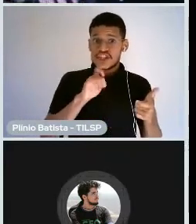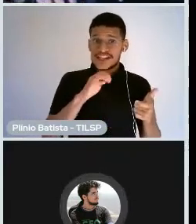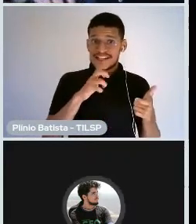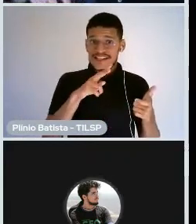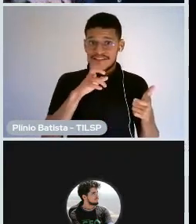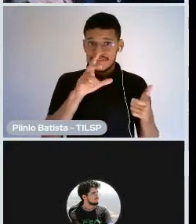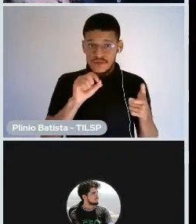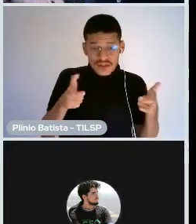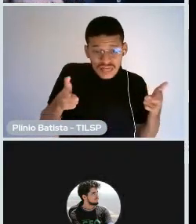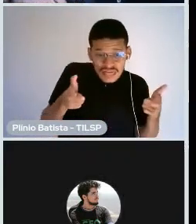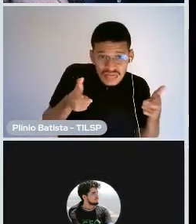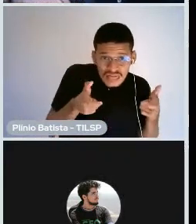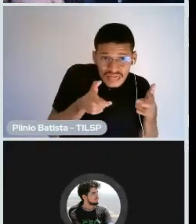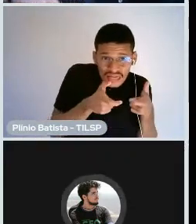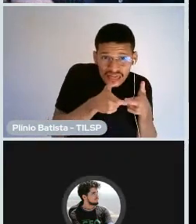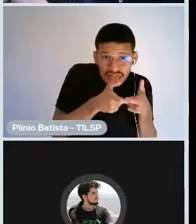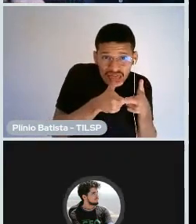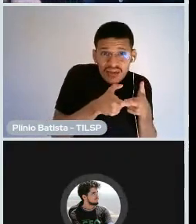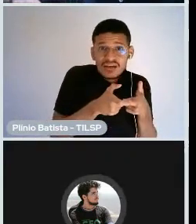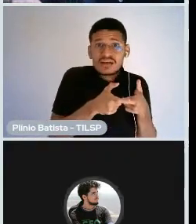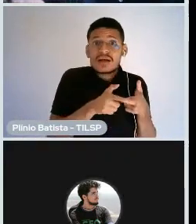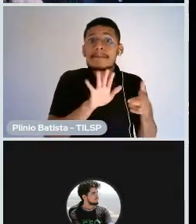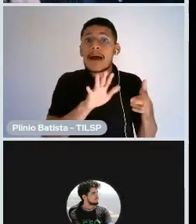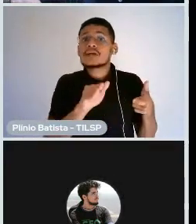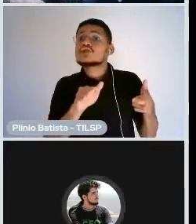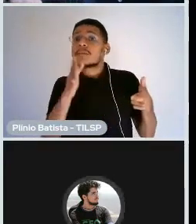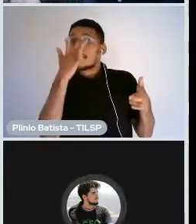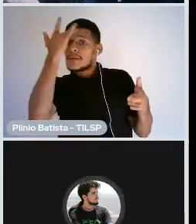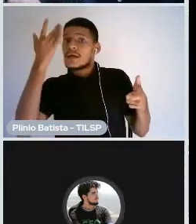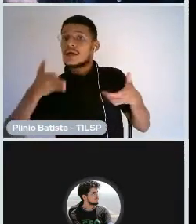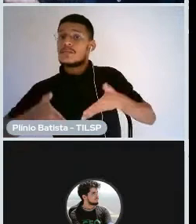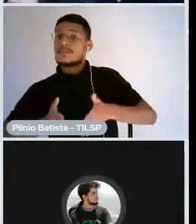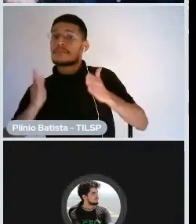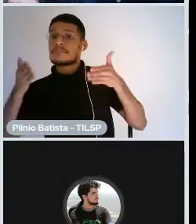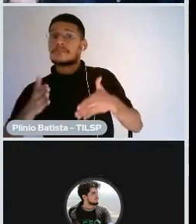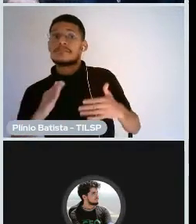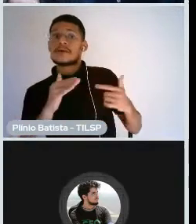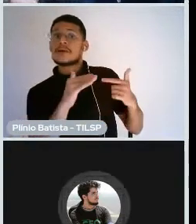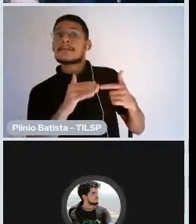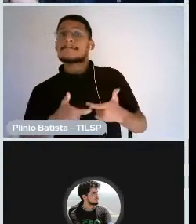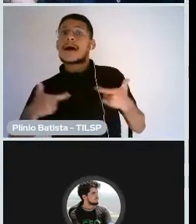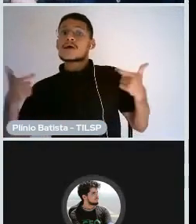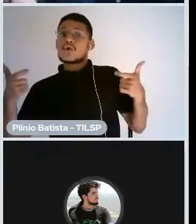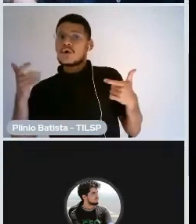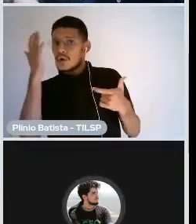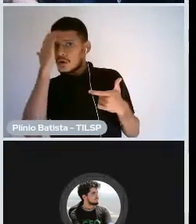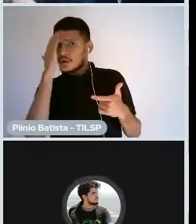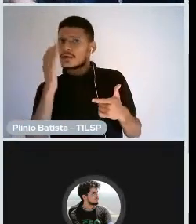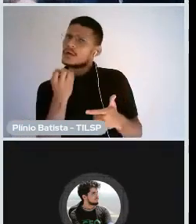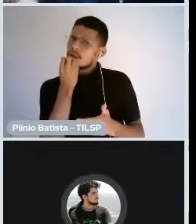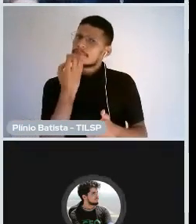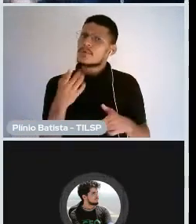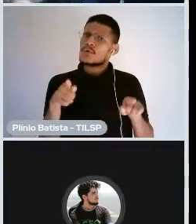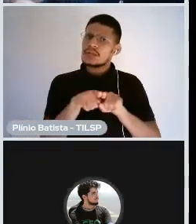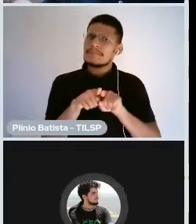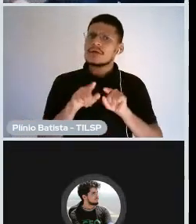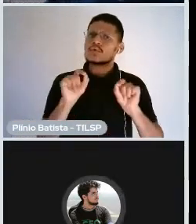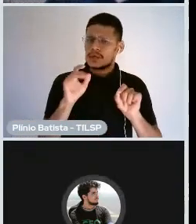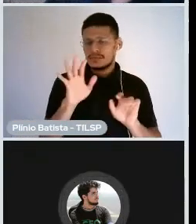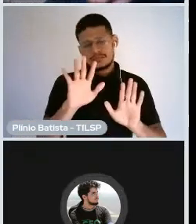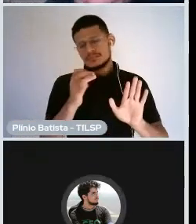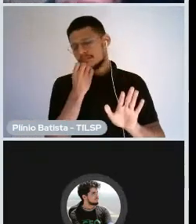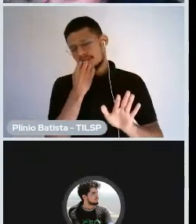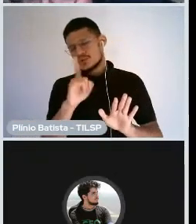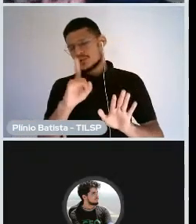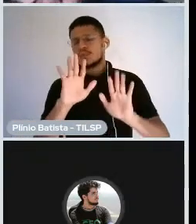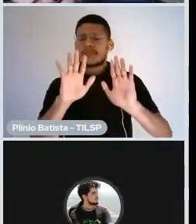de mortalidade lá em cima também, consequentemente, e isso é bastante bom, bastante bom não, né? Mas é de